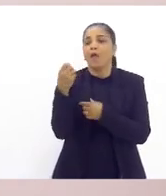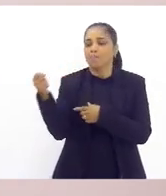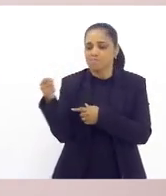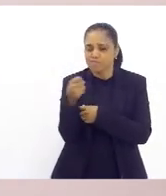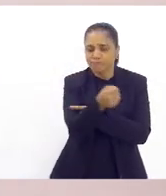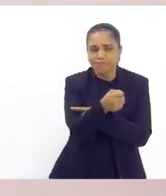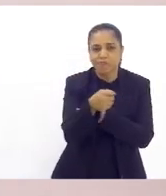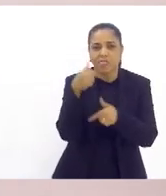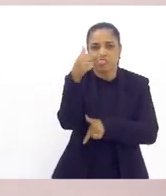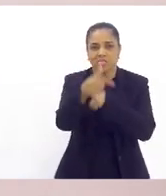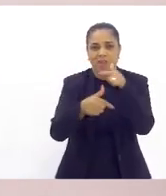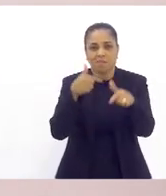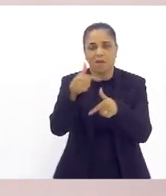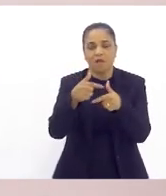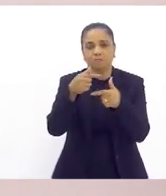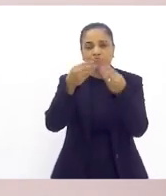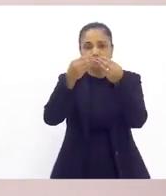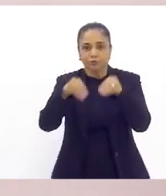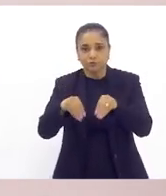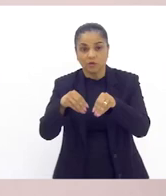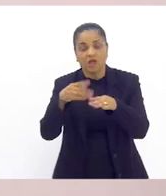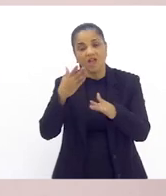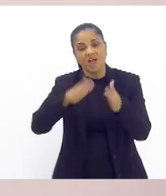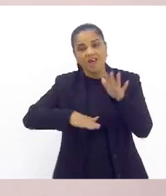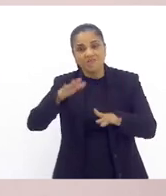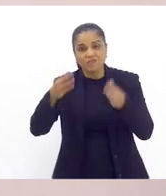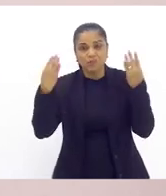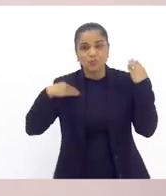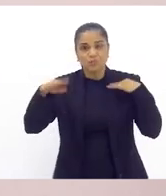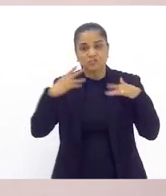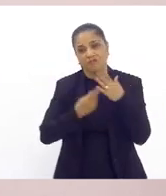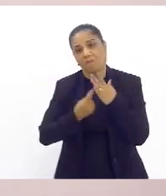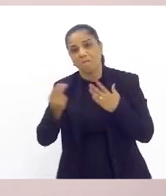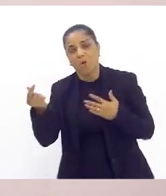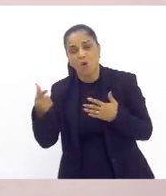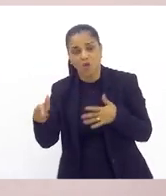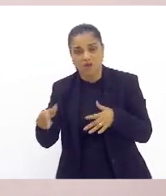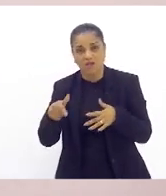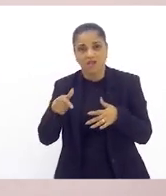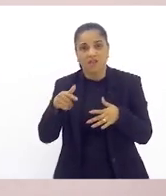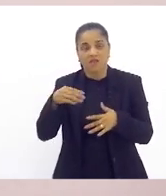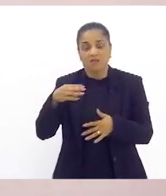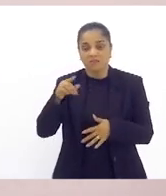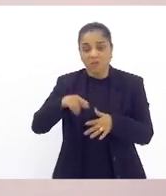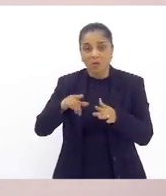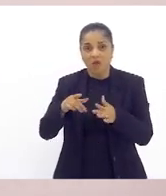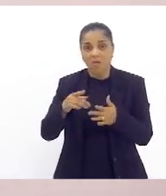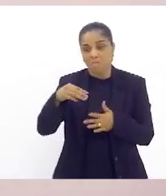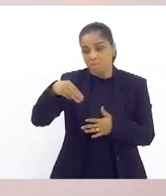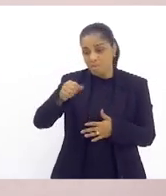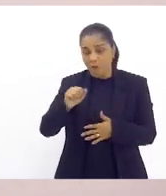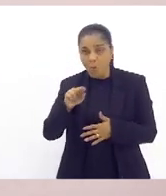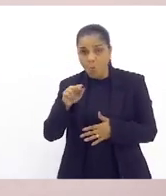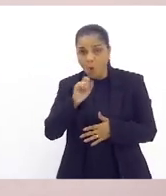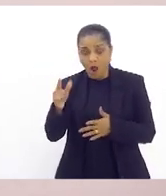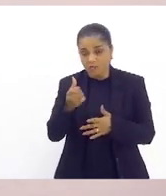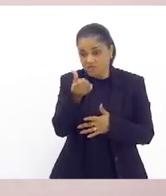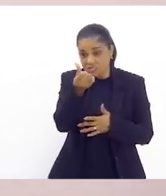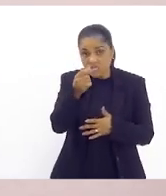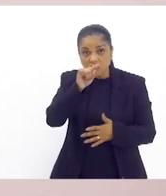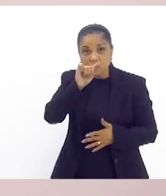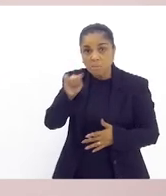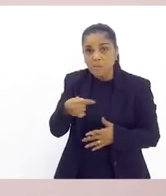os turistas às vezes vão embora e quando a nossa capacidade em Mauá está ao máximo chega a 6 mil turistas ao mesmo